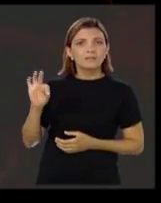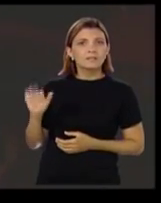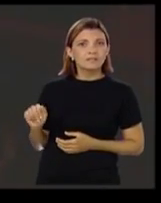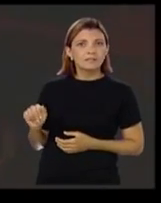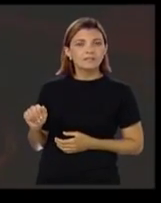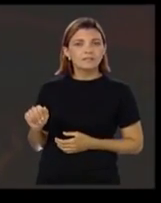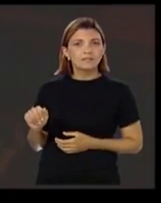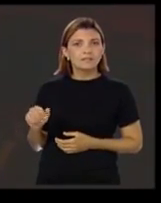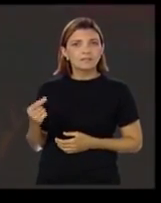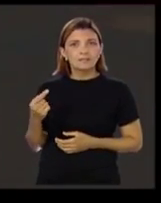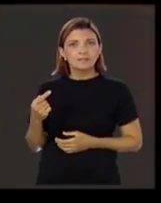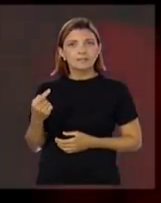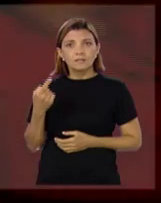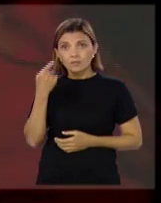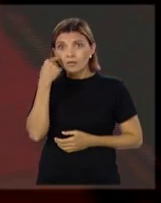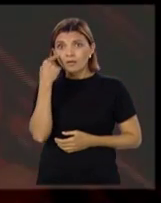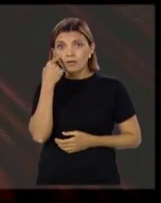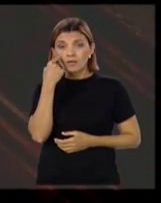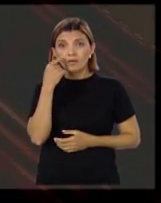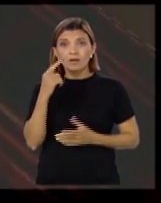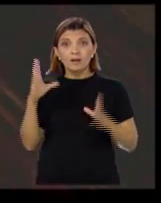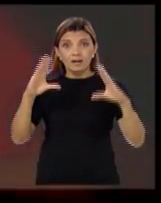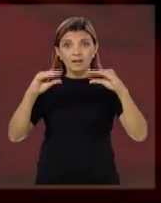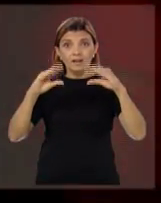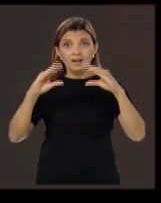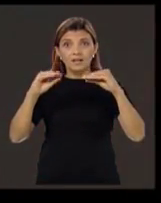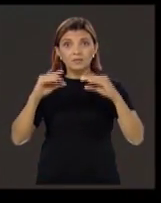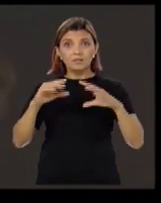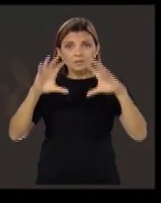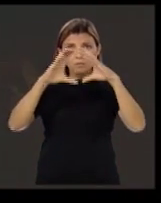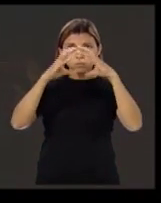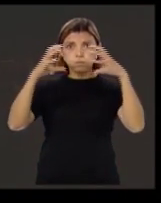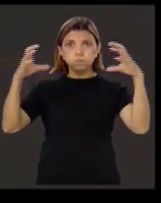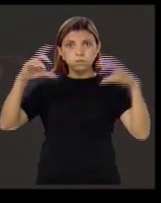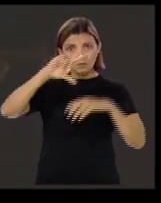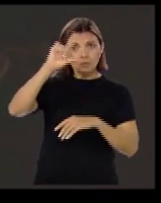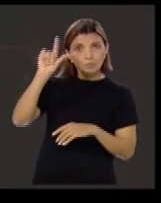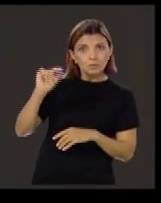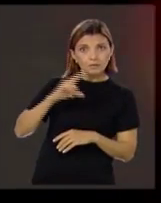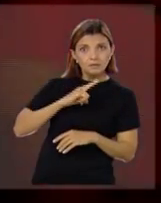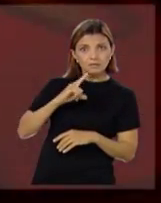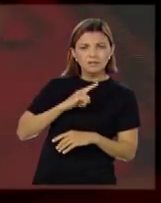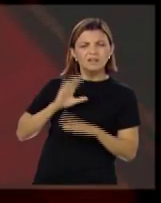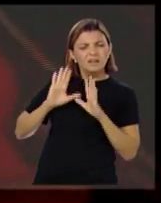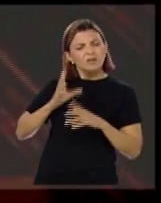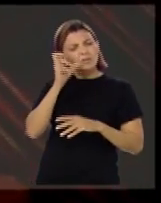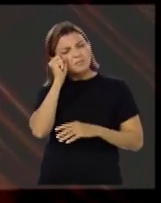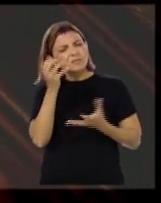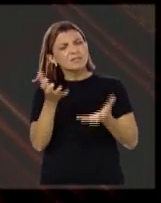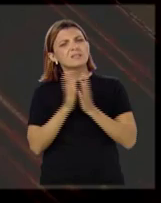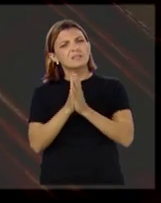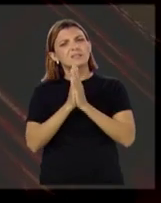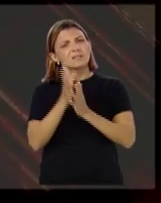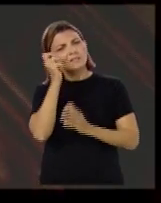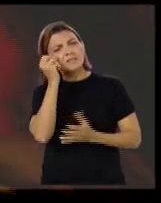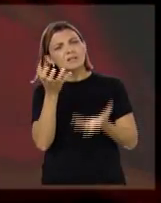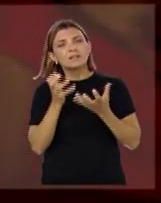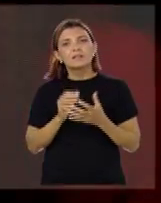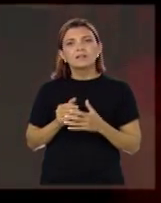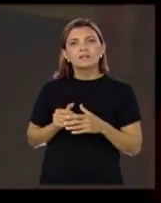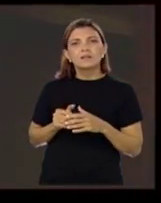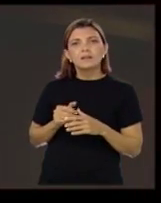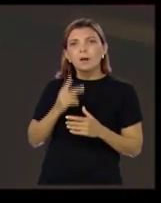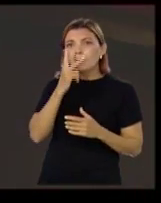Tata! Tata! O que foi? Hoje é noite de lua cheia, né? Sim, agora me deixa dormir, vai.